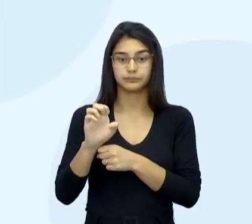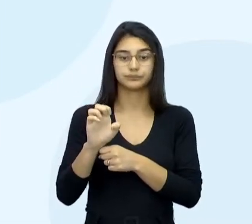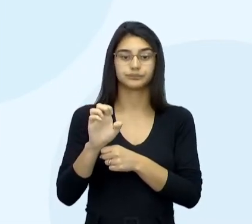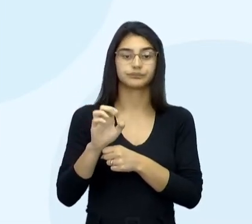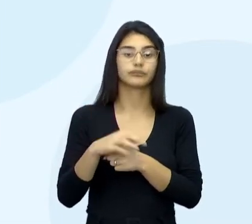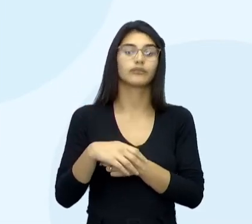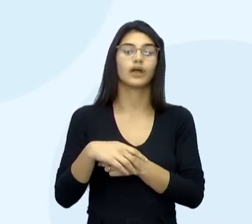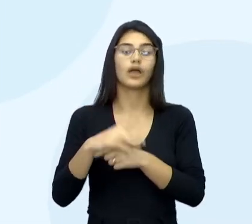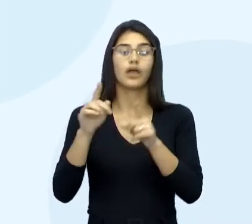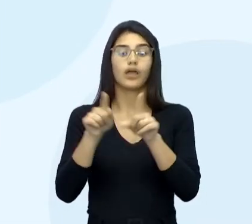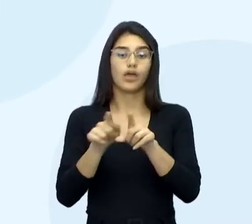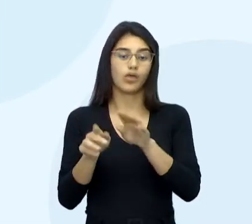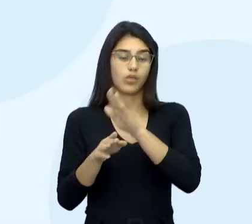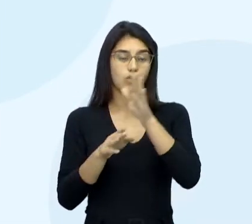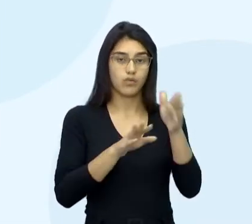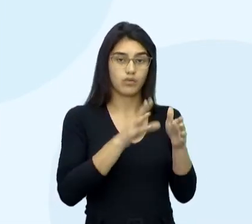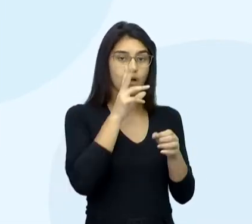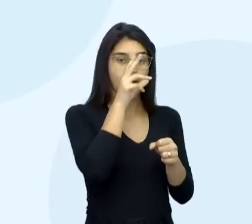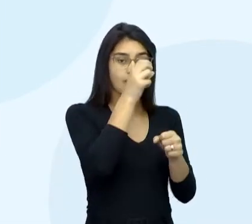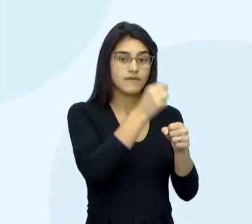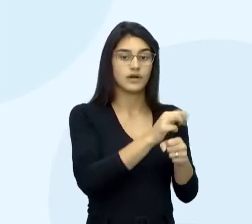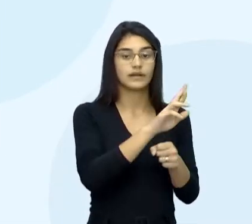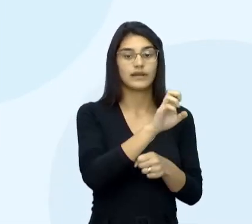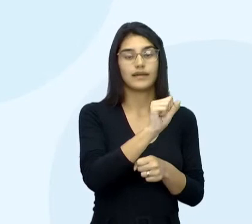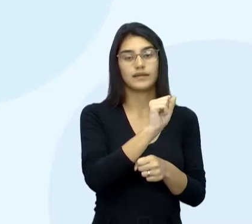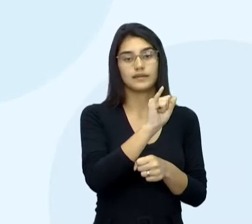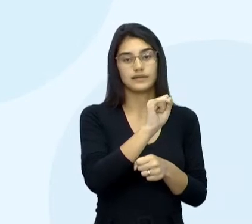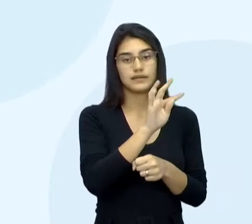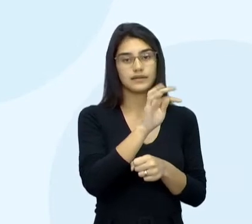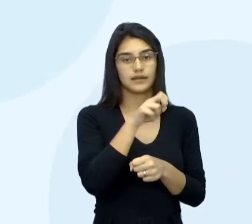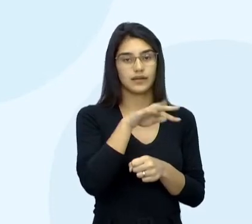e aqui a força resistente.